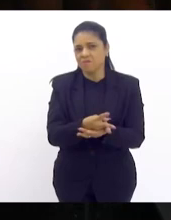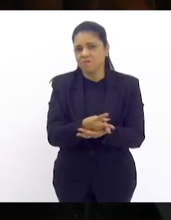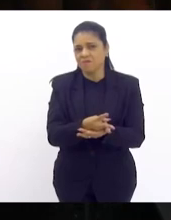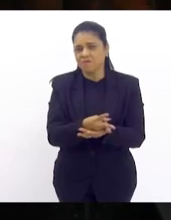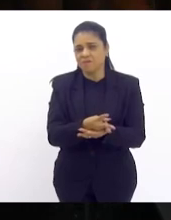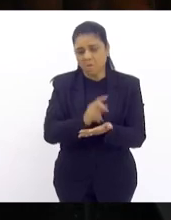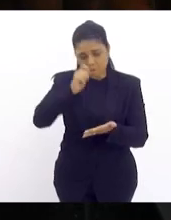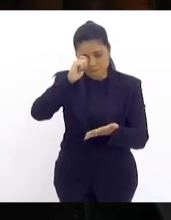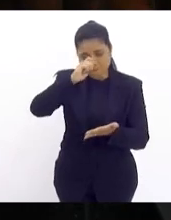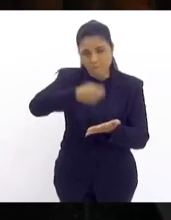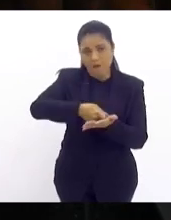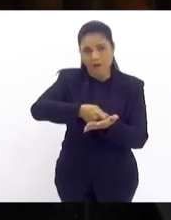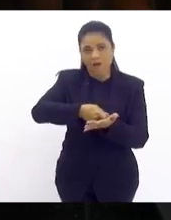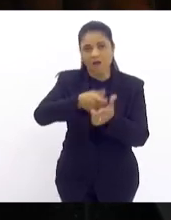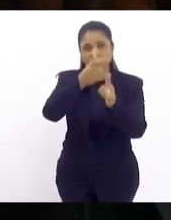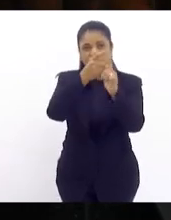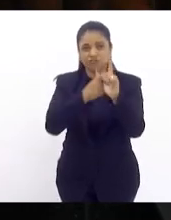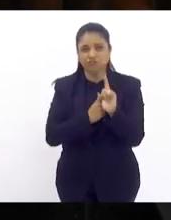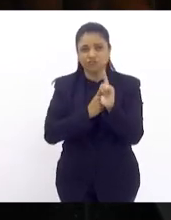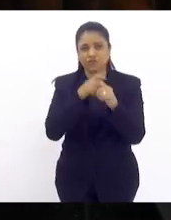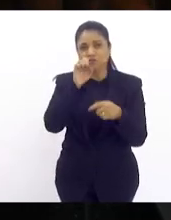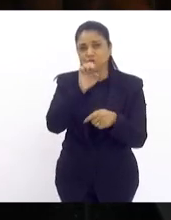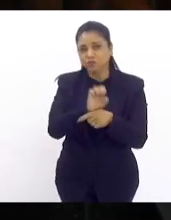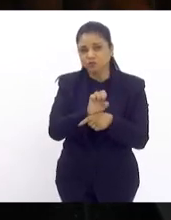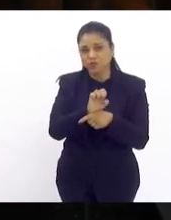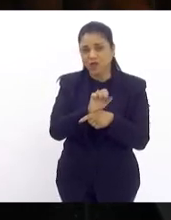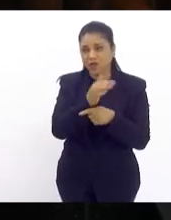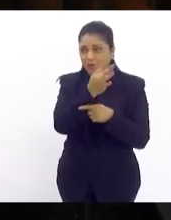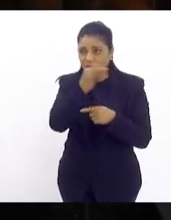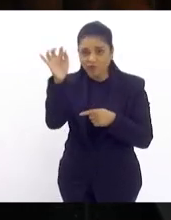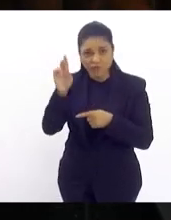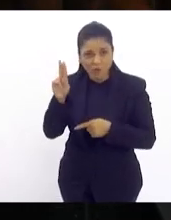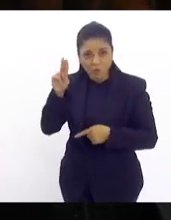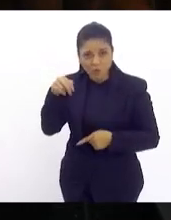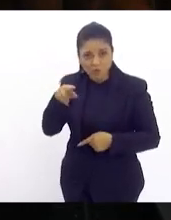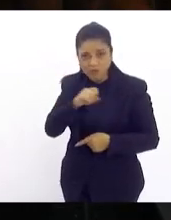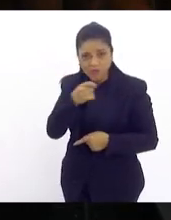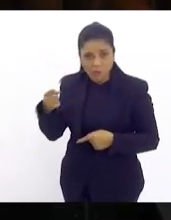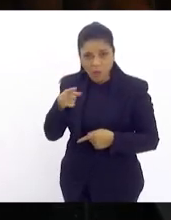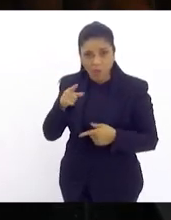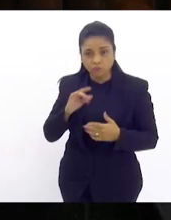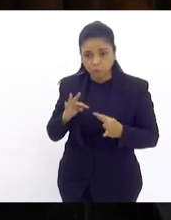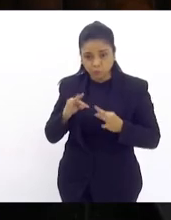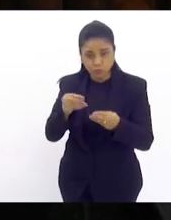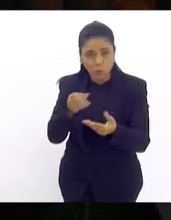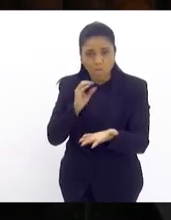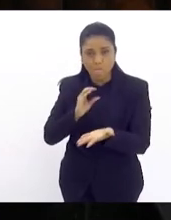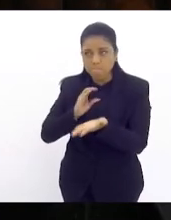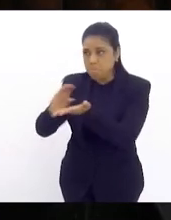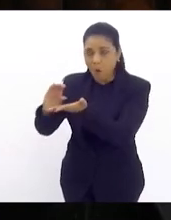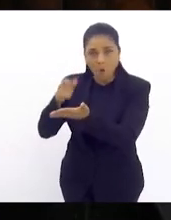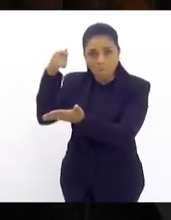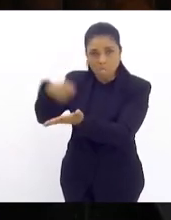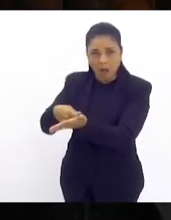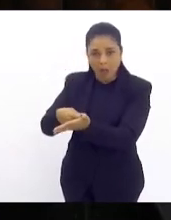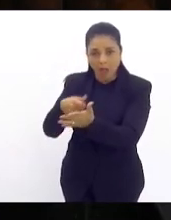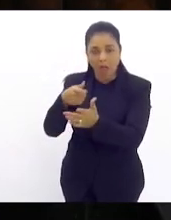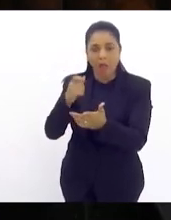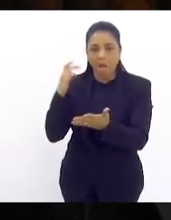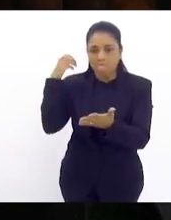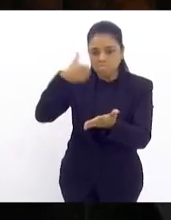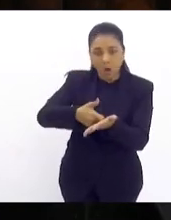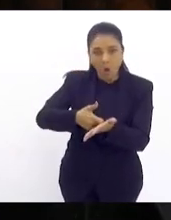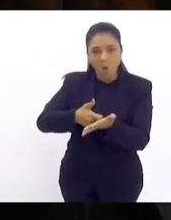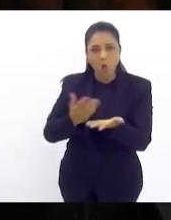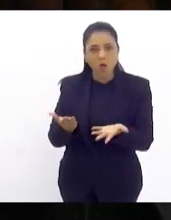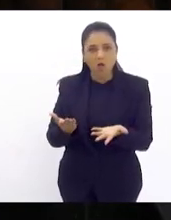ter que pagar a dívida do estado com a união numa pancada só algo do seu presidente